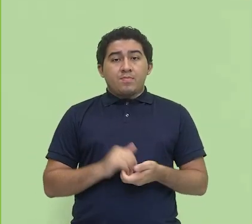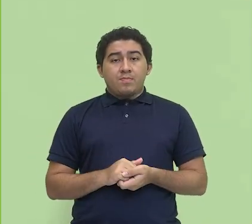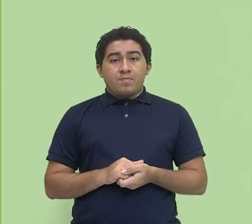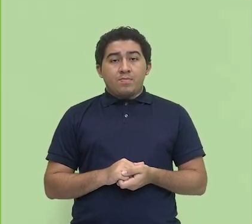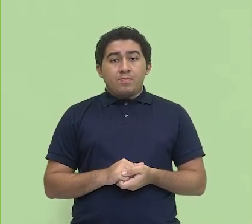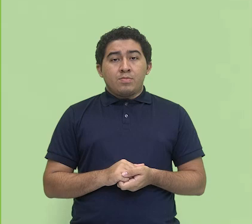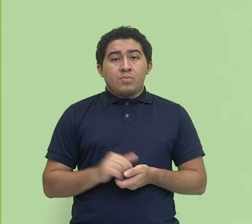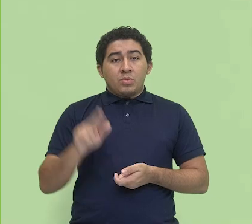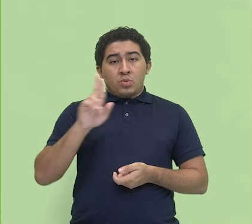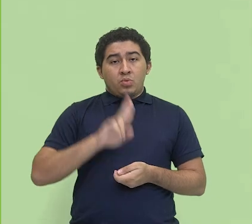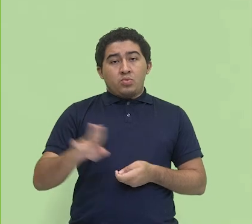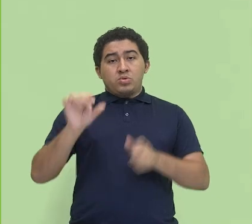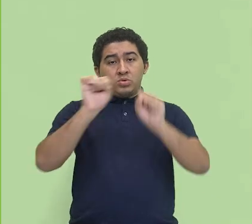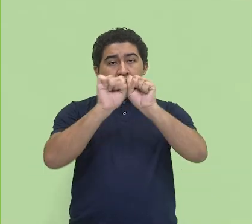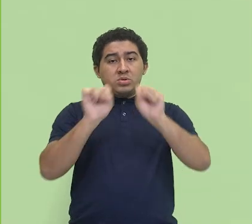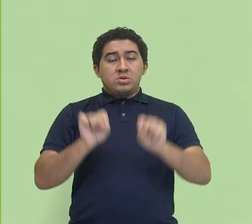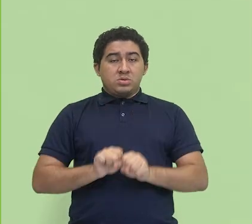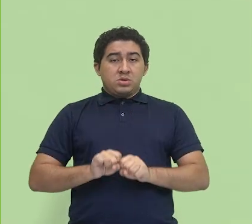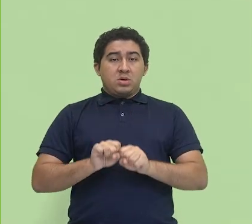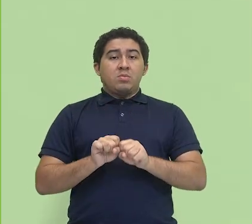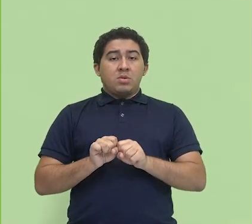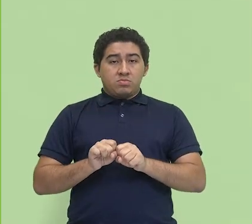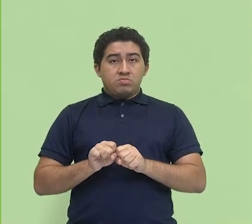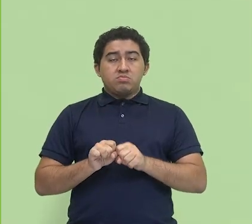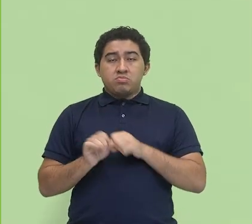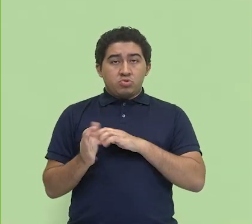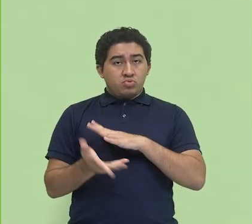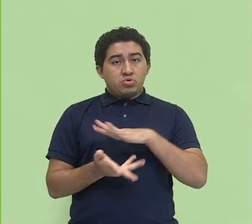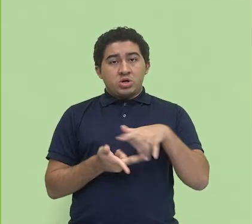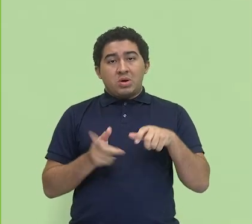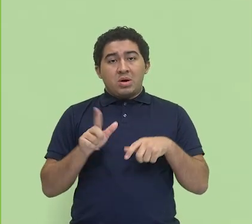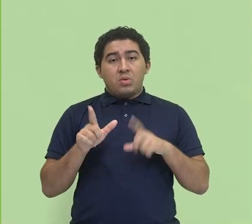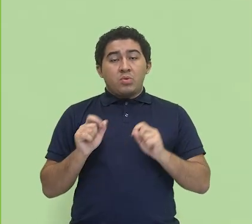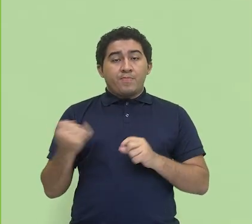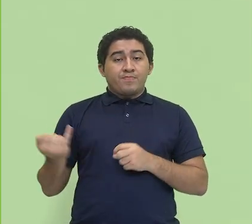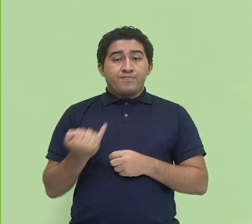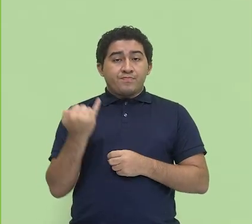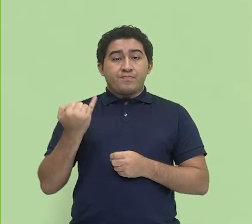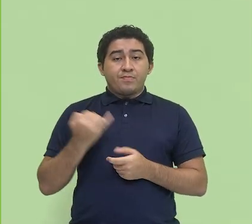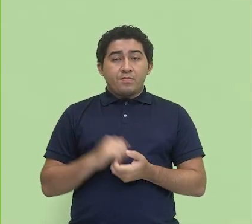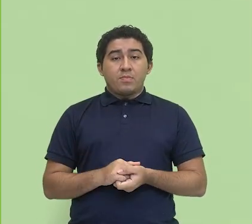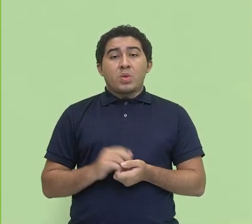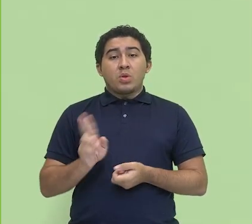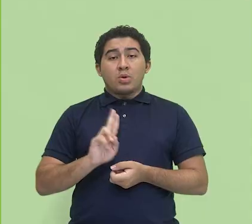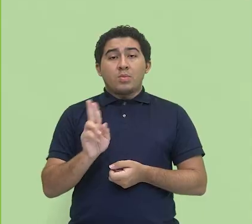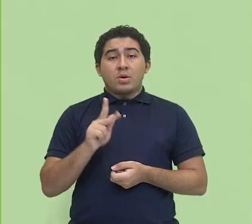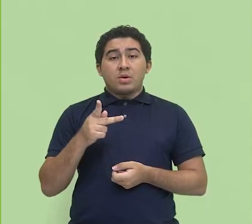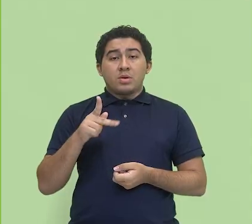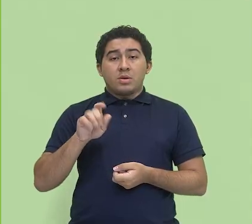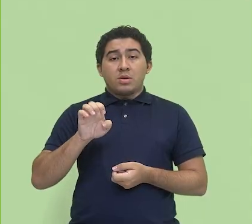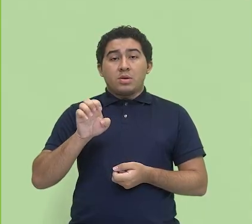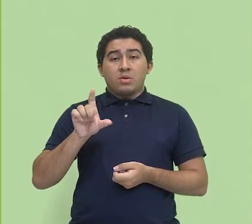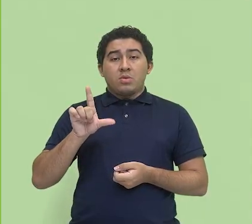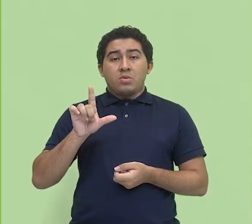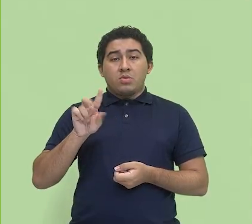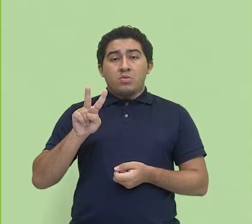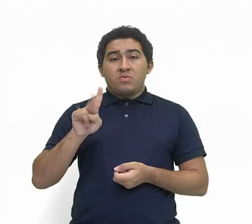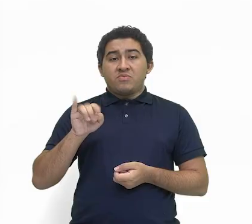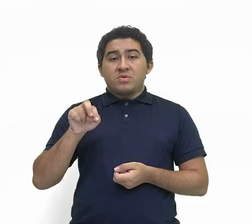escala utilizada no Sistema Internacional de Unidades, que é muito importante, chamada de escala